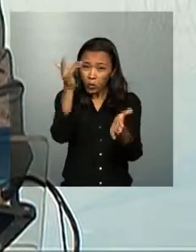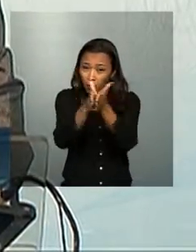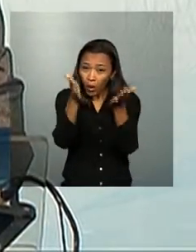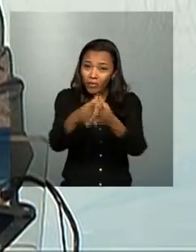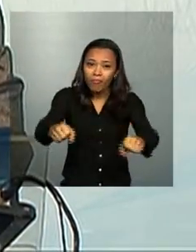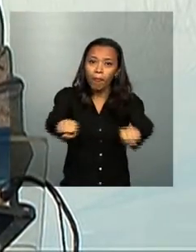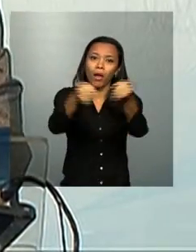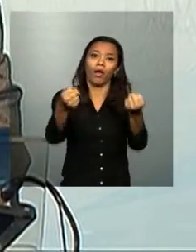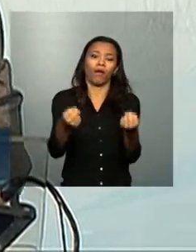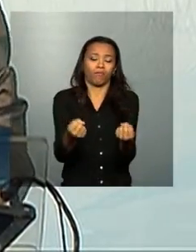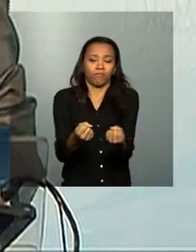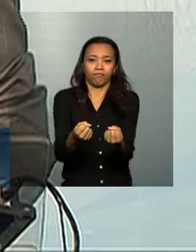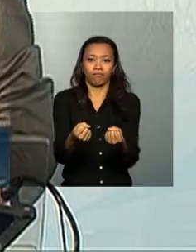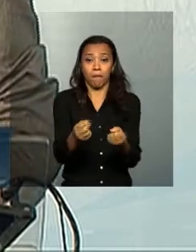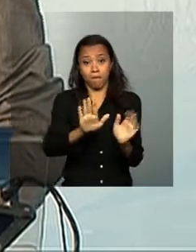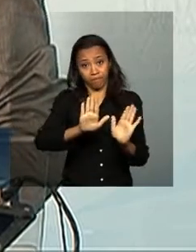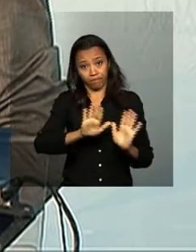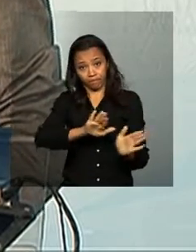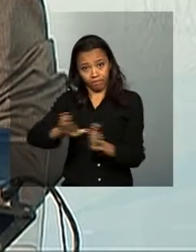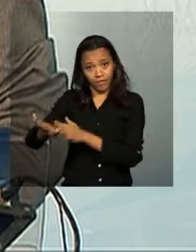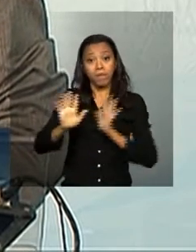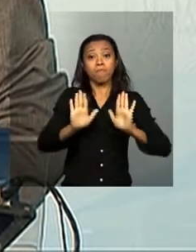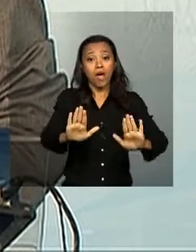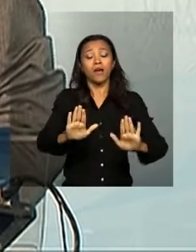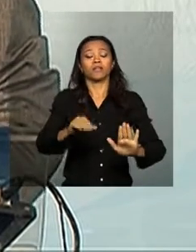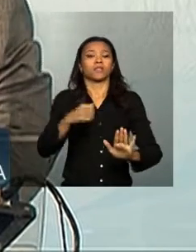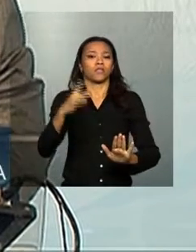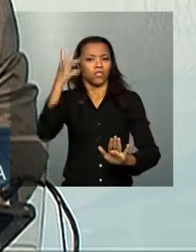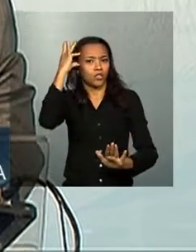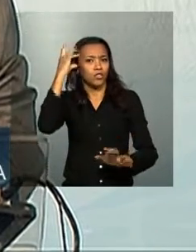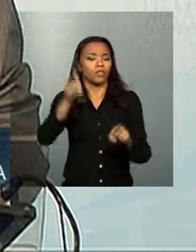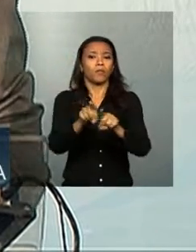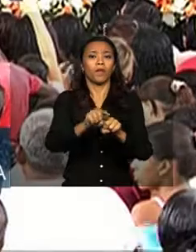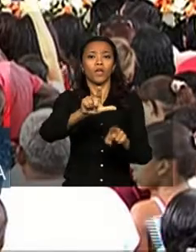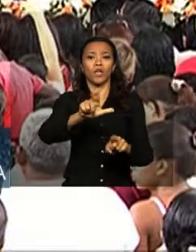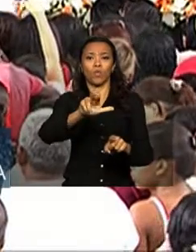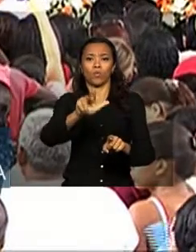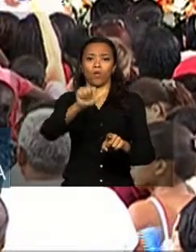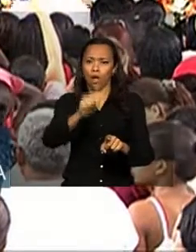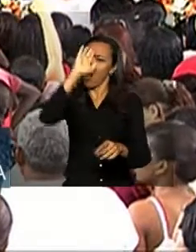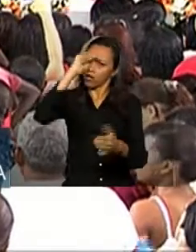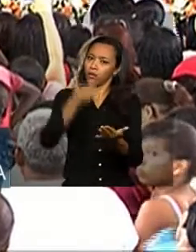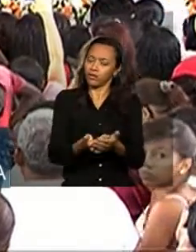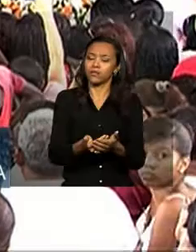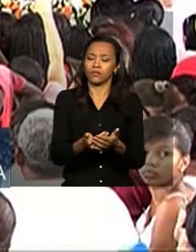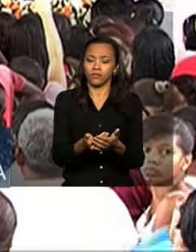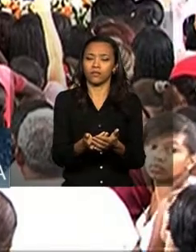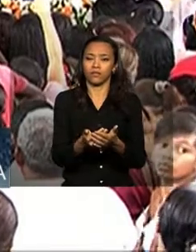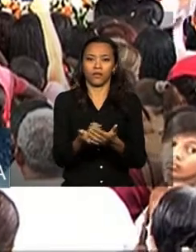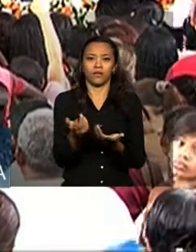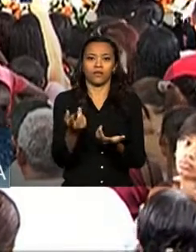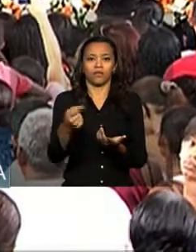logo. Mas a Dilma, o Lula, acredito assim como eu acredito, como eu